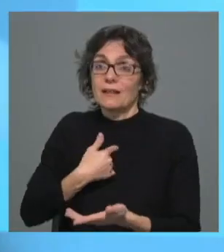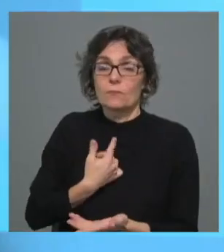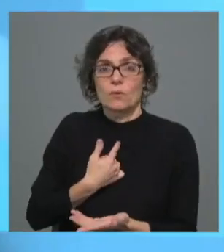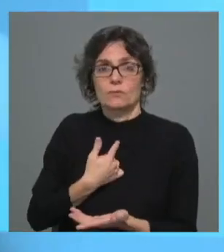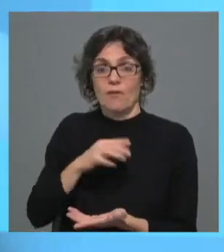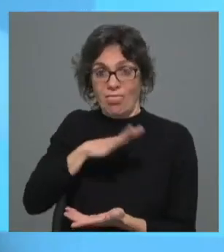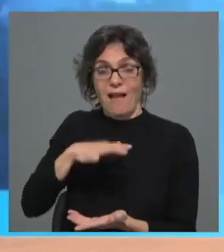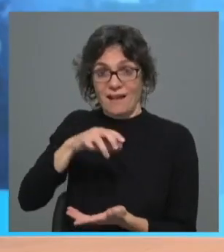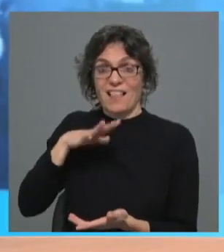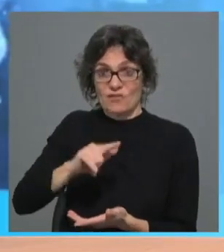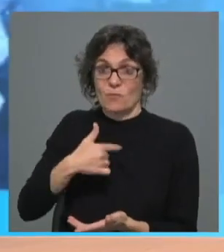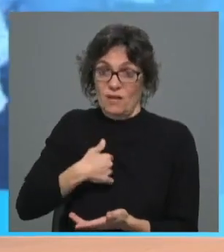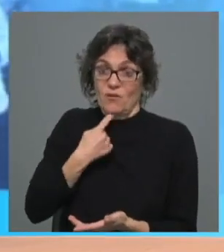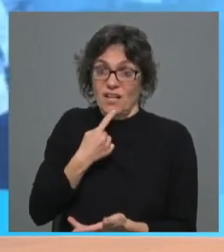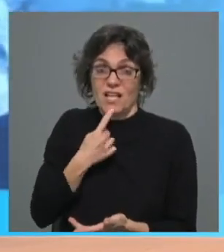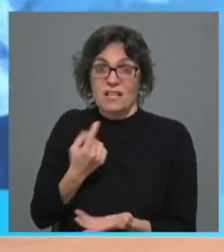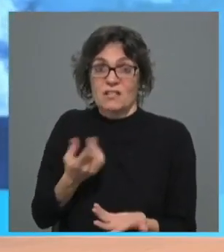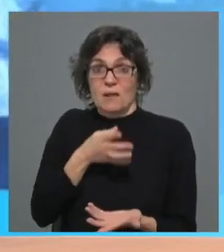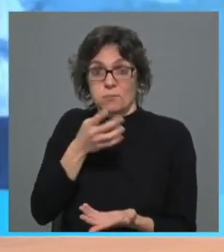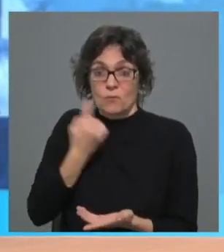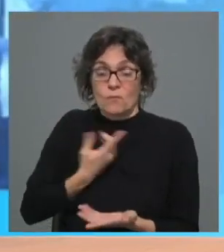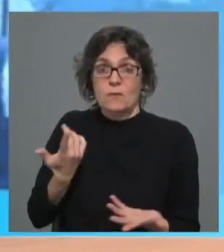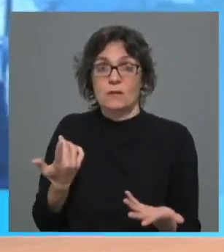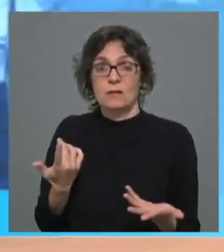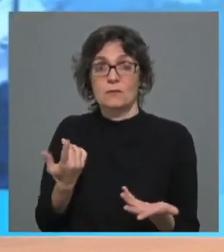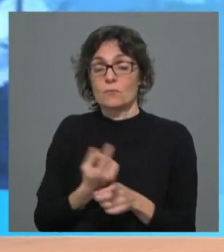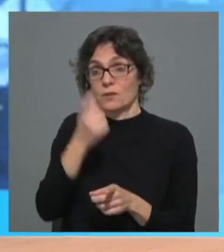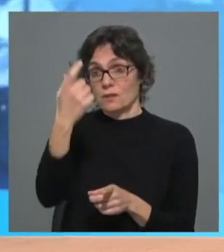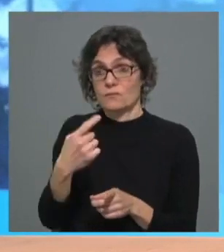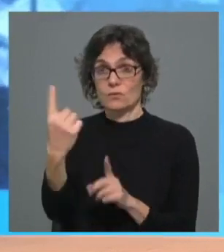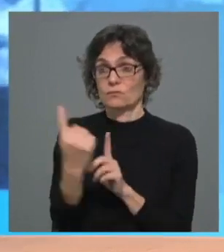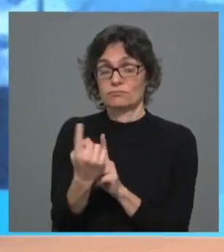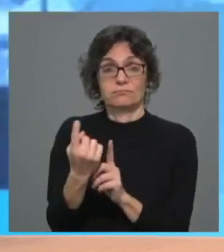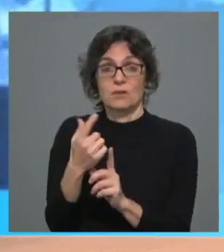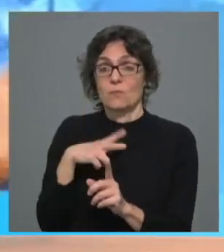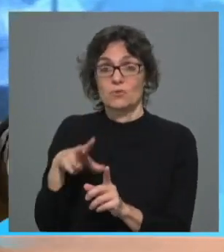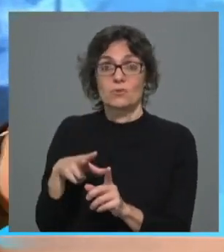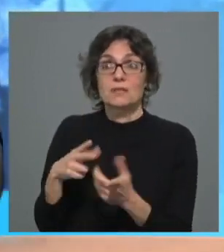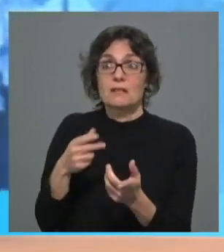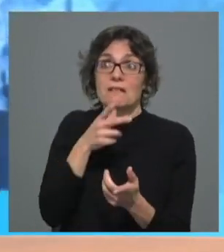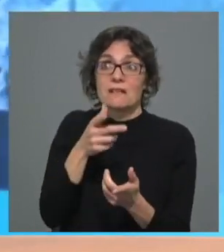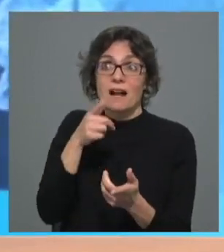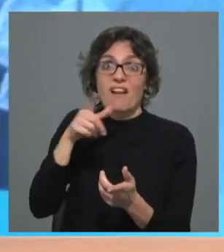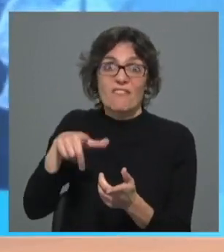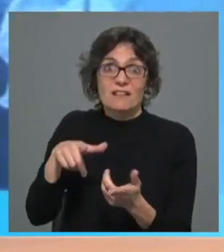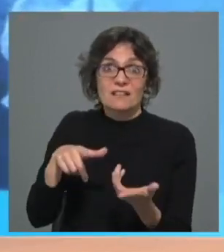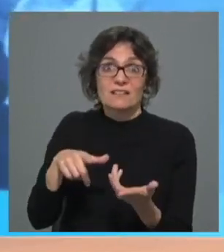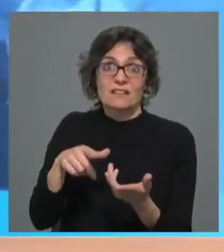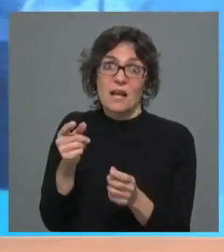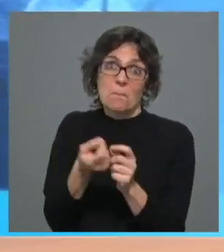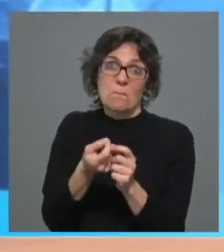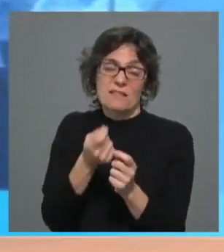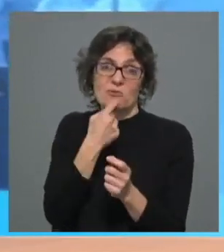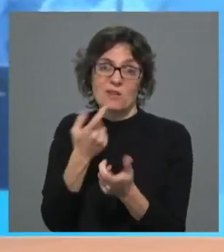inglês porque o Senhor que me atendia estava não falava praticamente português não sabia dizer café que é a mesma coisa em inglês e